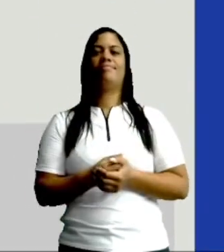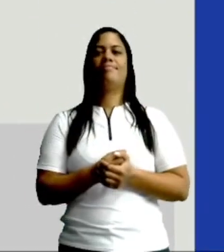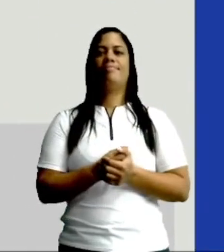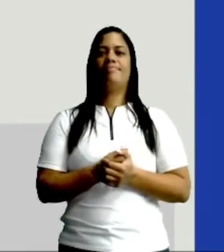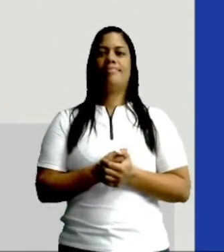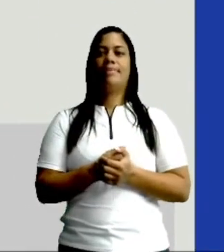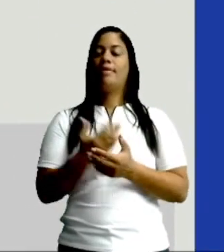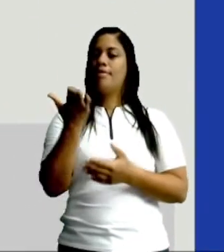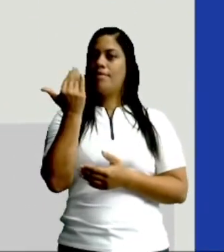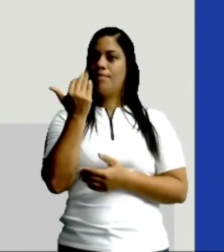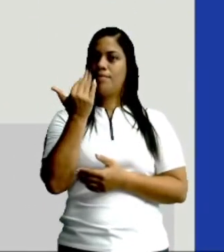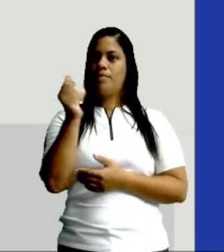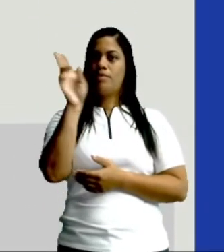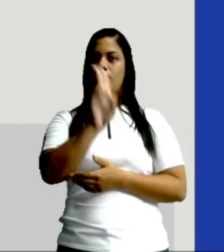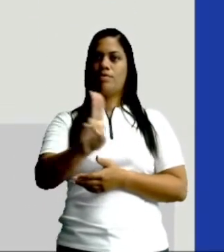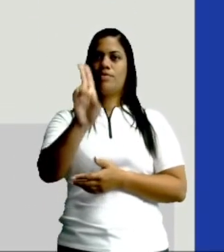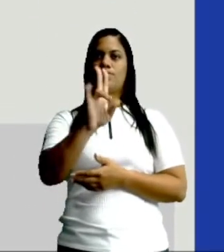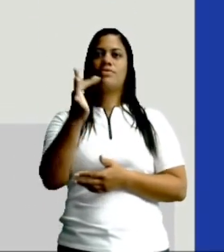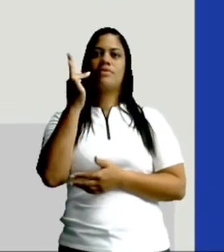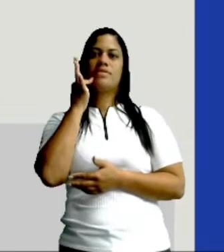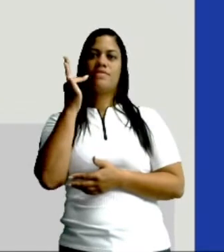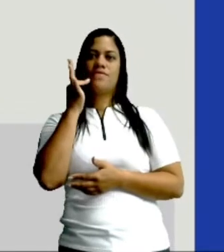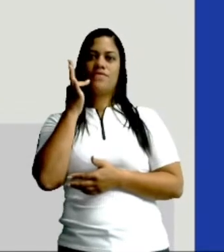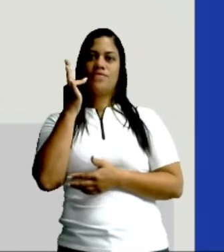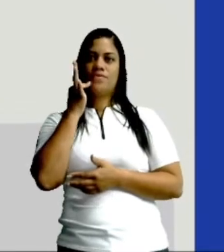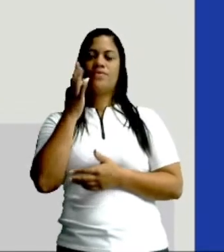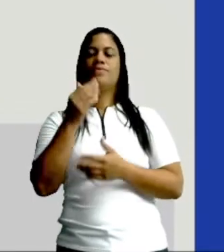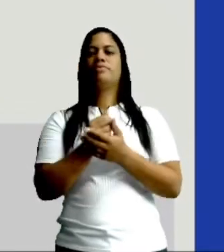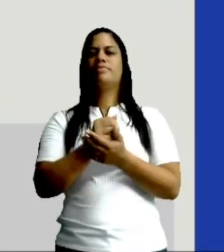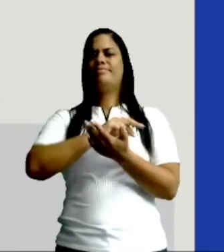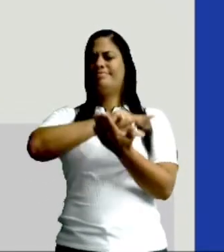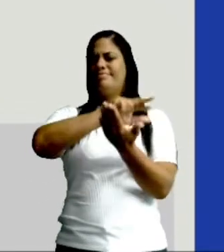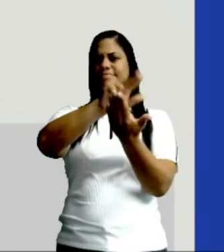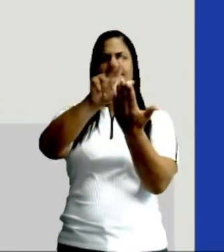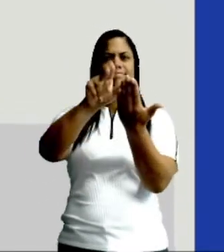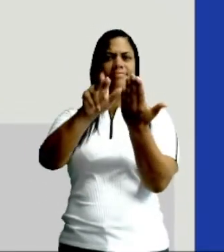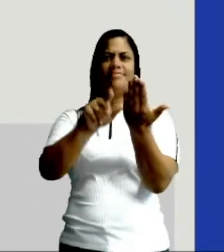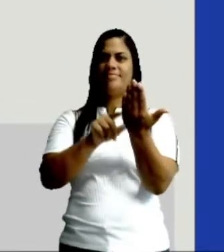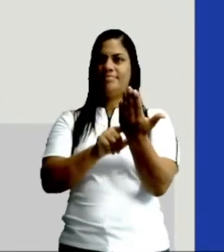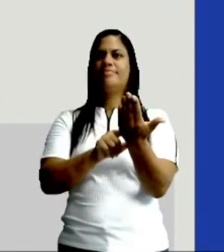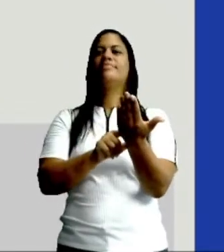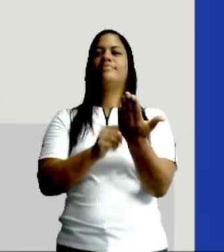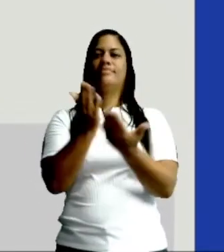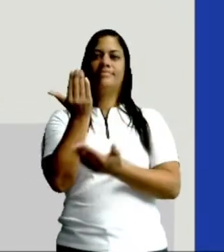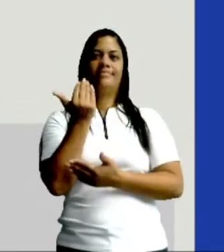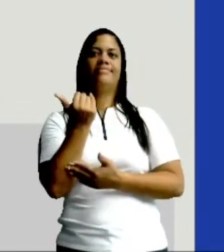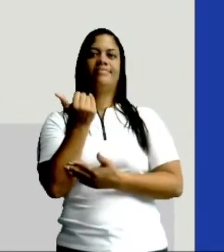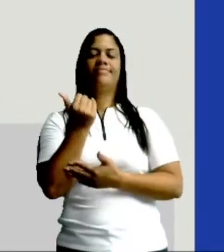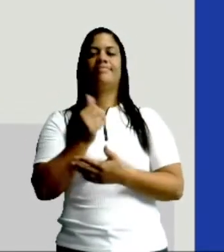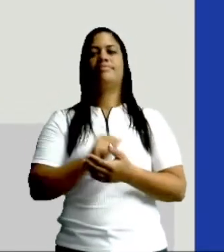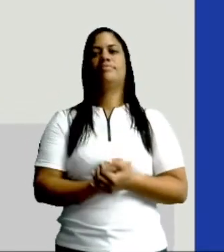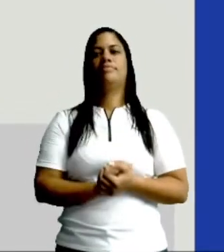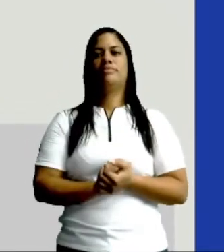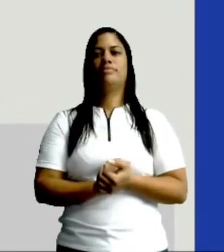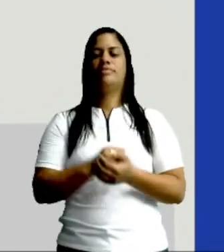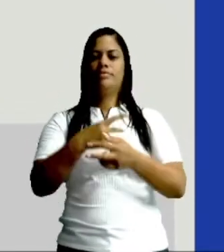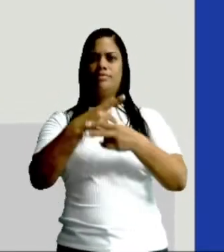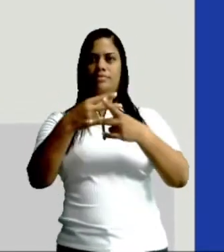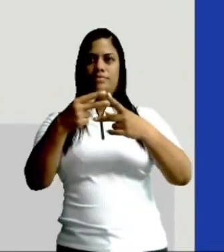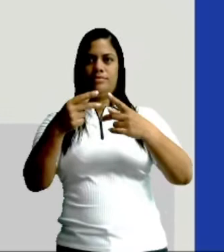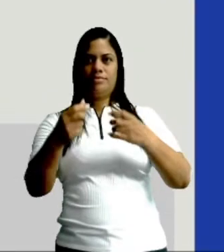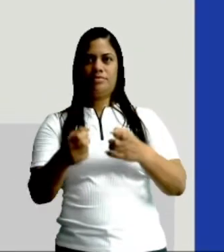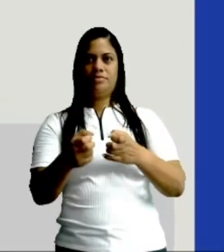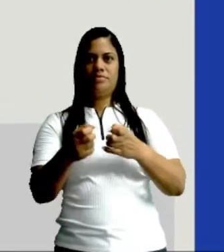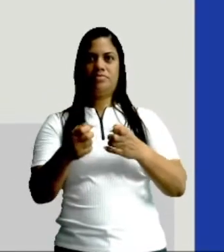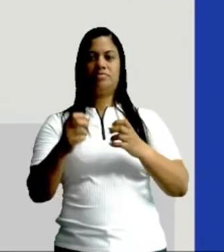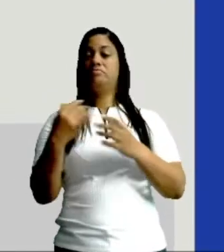Quanto à culinária, o uso de frutas tropicais e temperos variados é um grande diferencial. Alguns ingredientes recebem